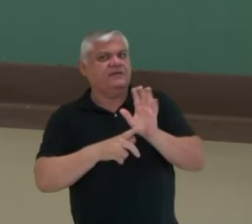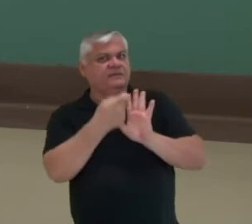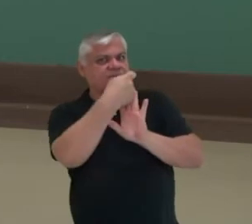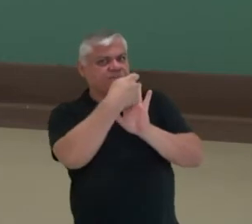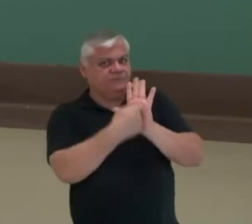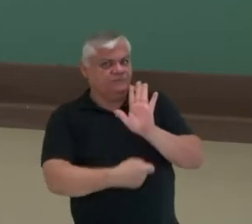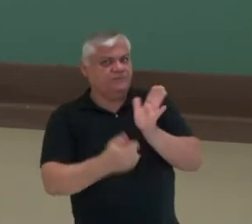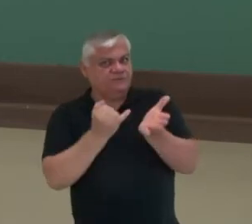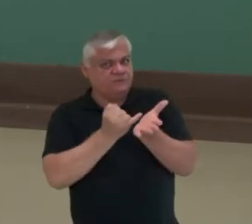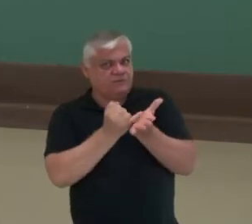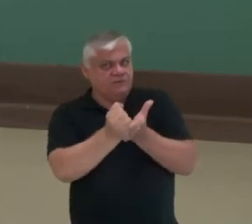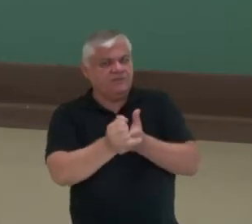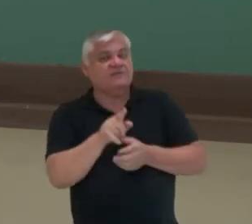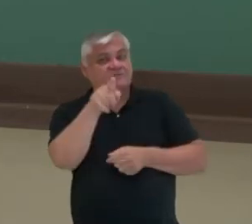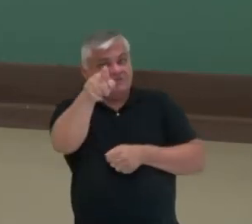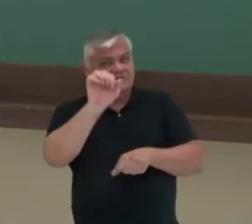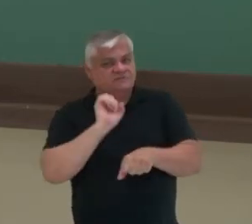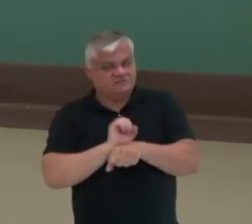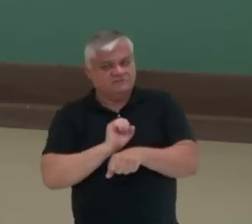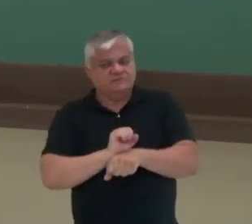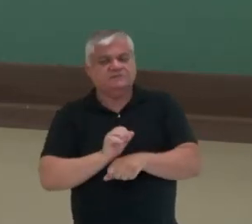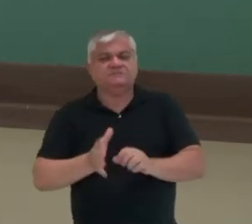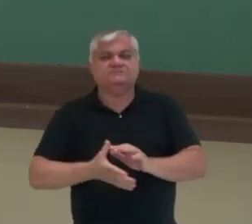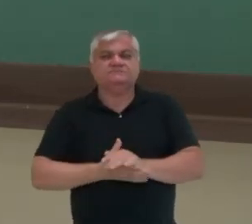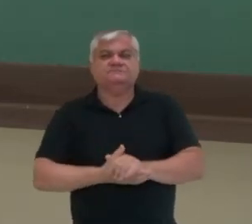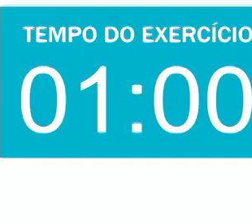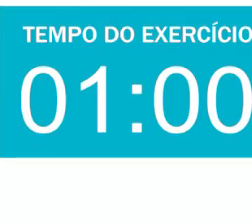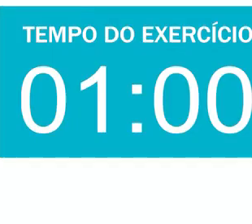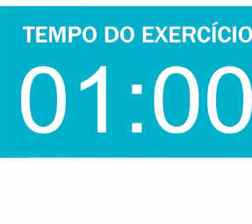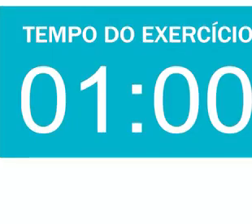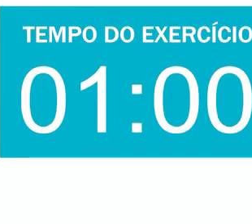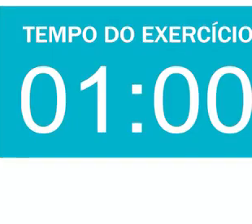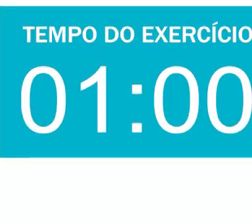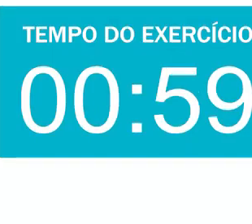lá no início. Faz aí que eu te aguardo aqui.